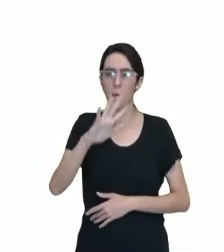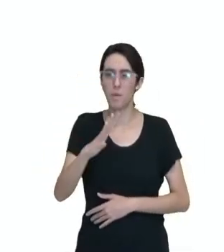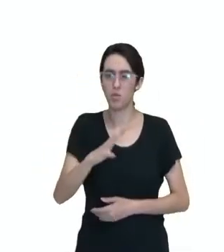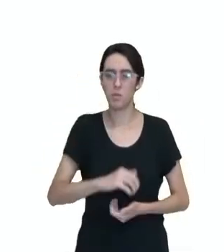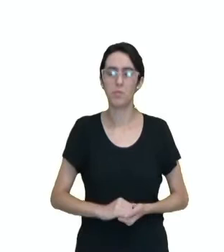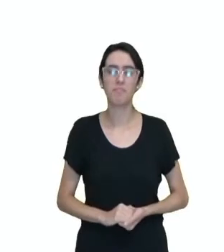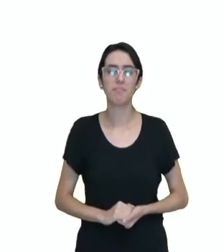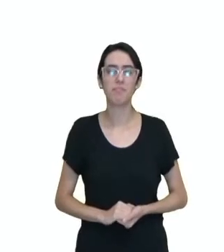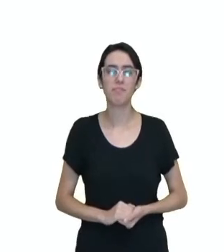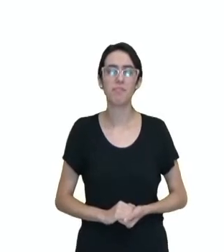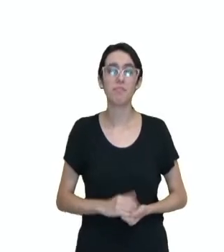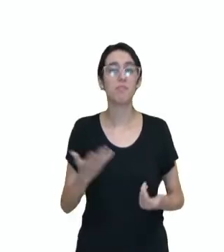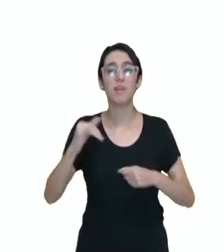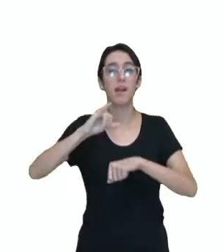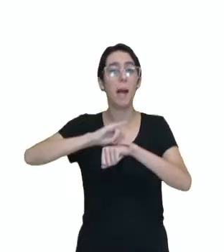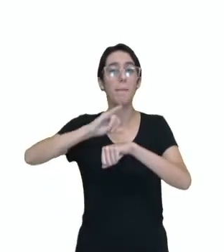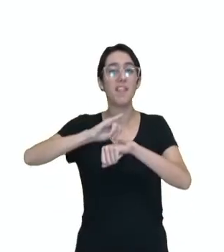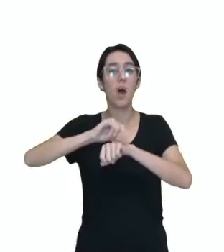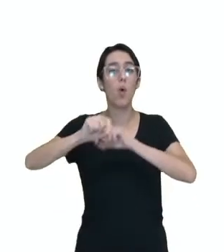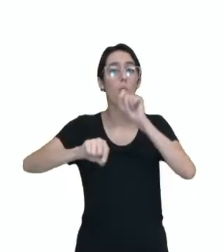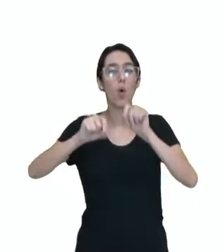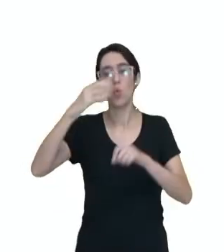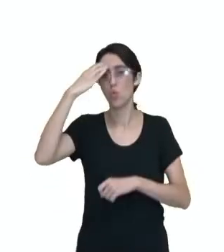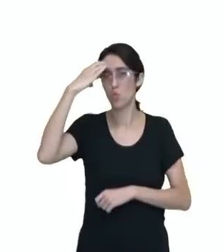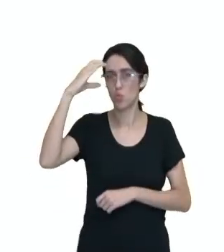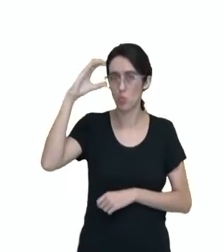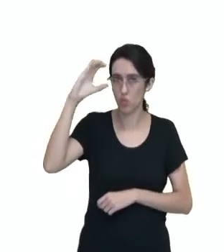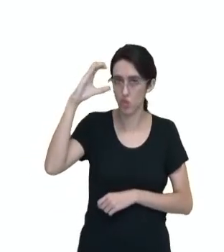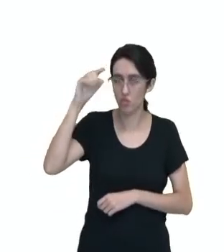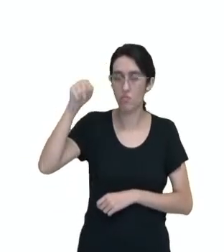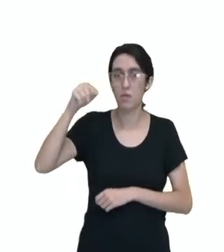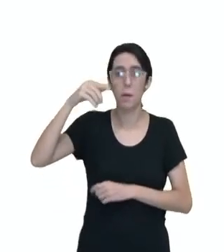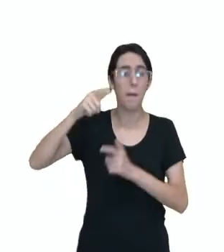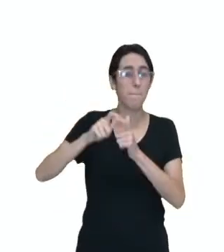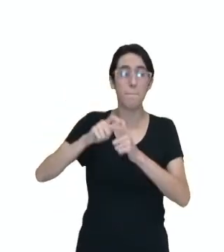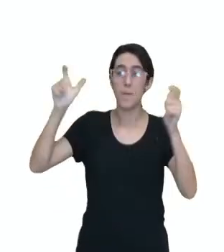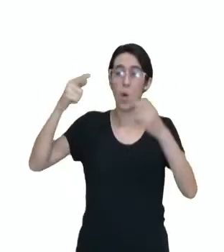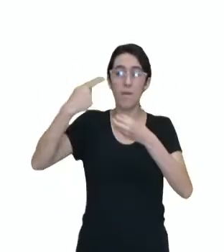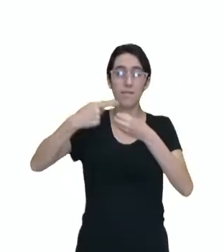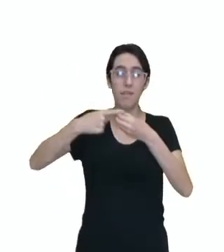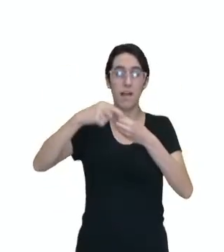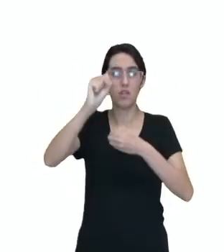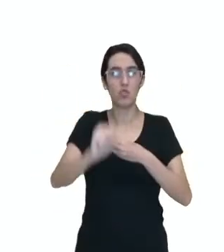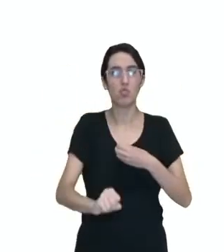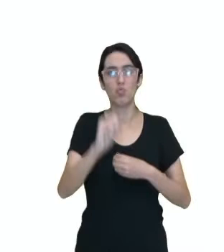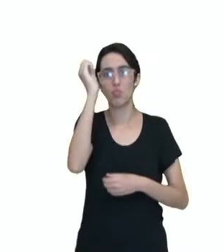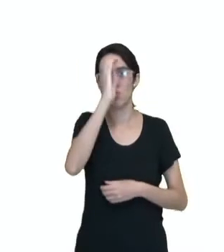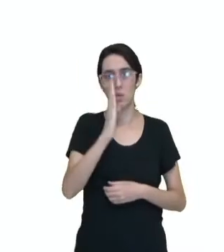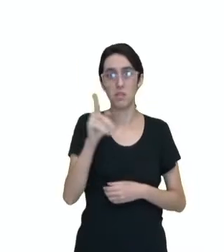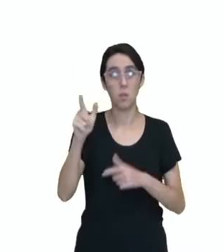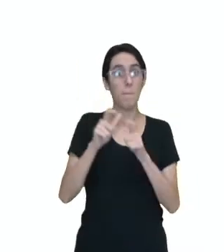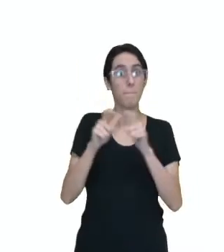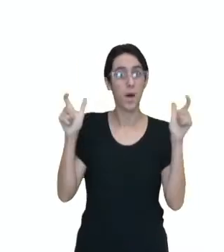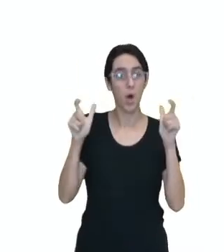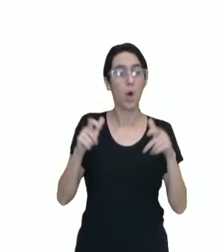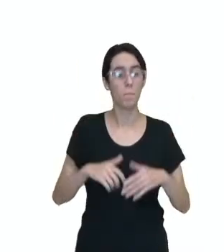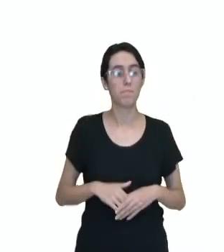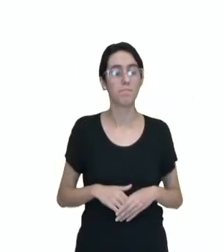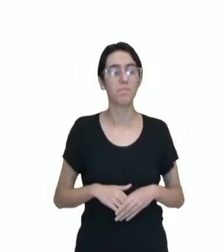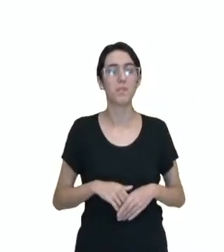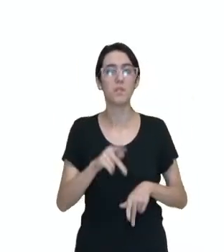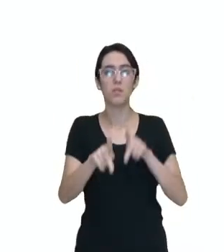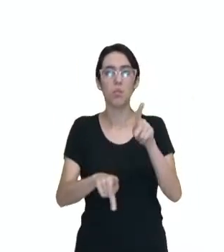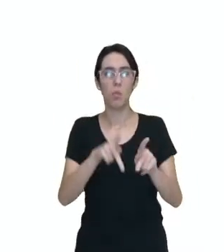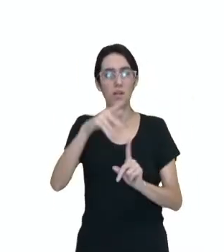habitantes. Sua capital é a cidade de Curitiba, a maior cidade do sul do Brasil. A população paranaense é